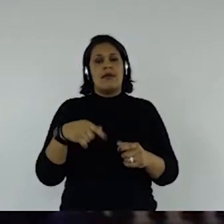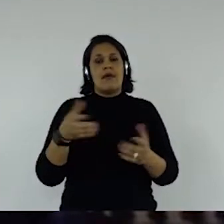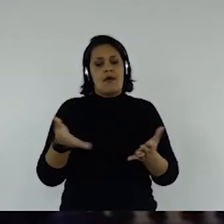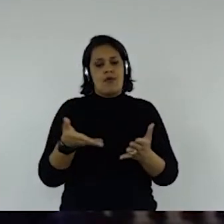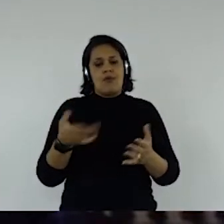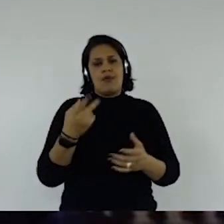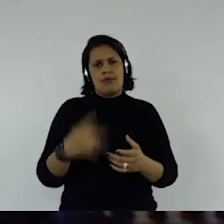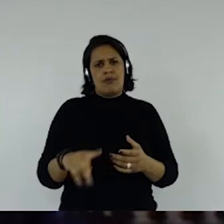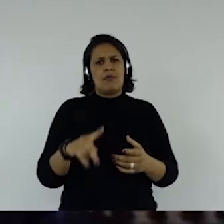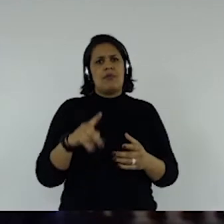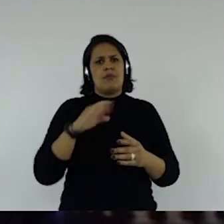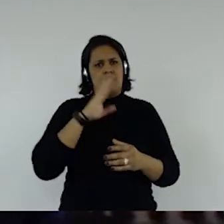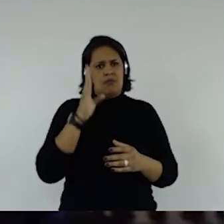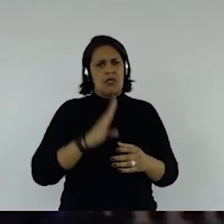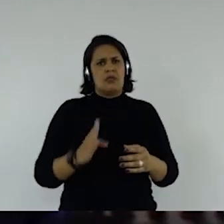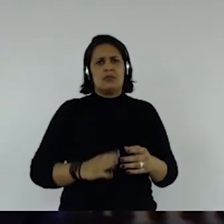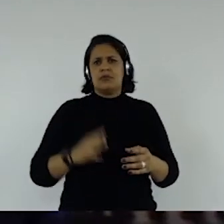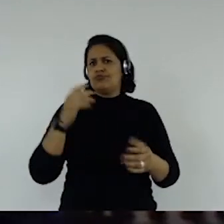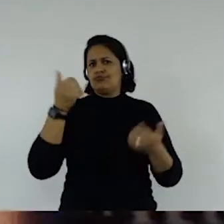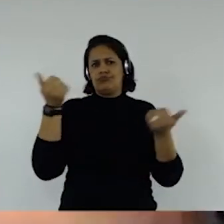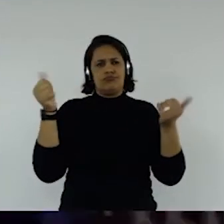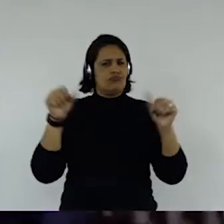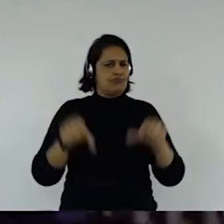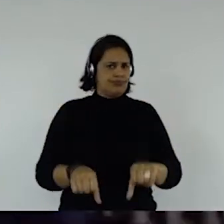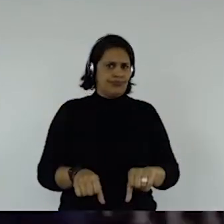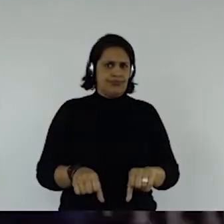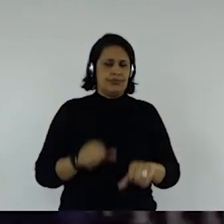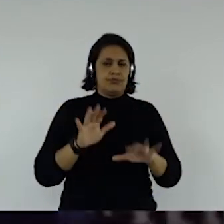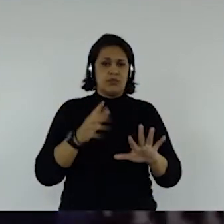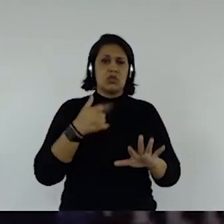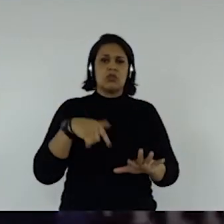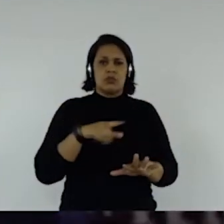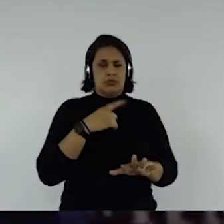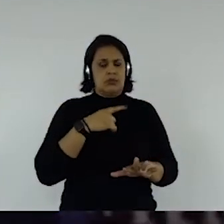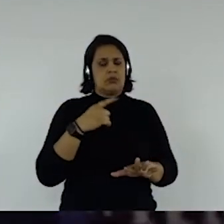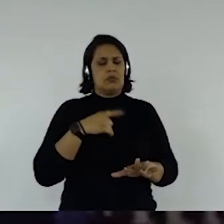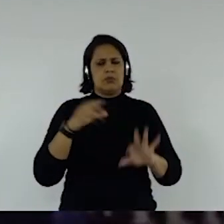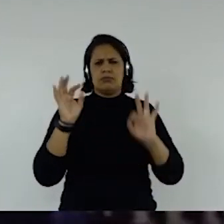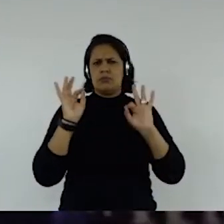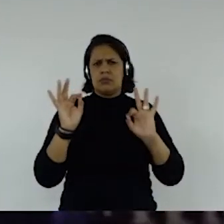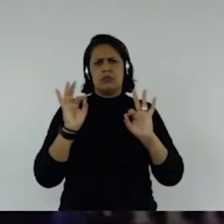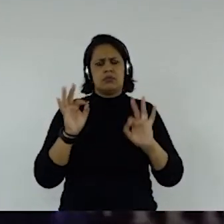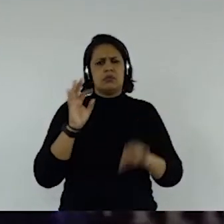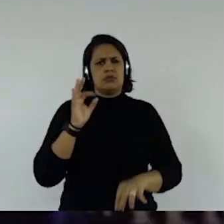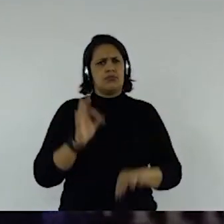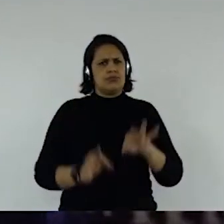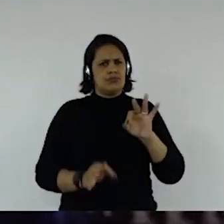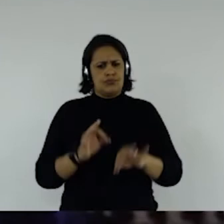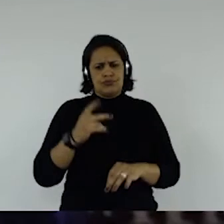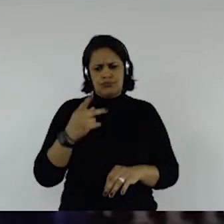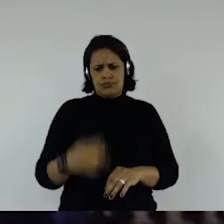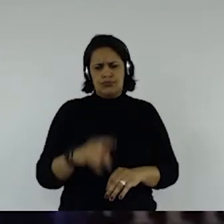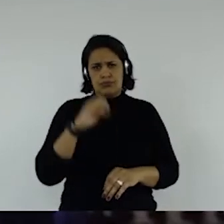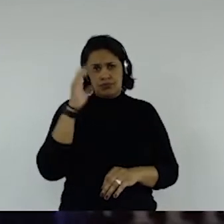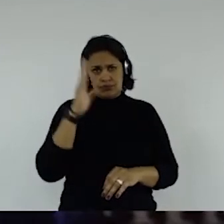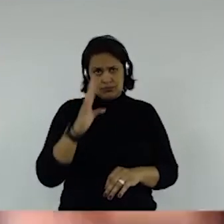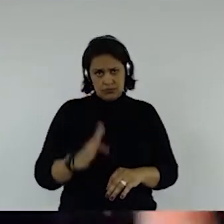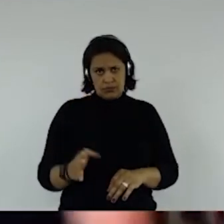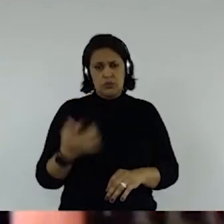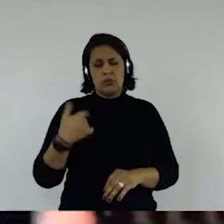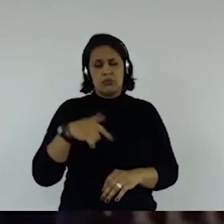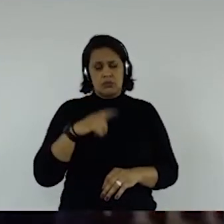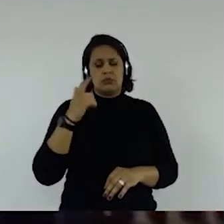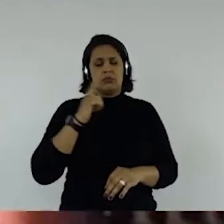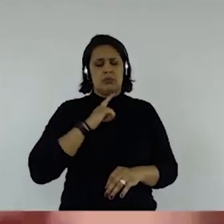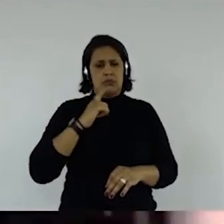Brasil hoje. A gente tem excelentes magistrados no Brasil, a gente tem